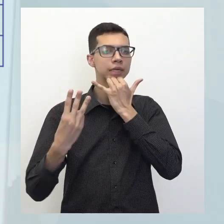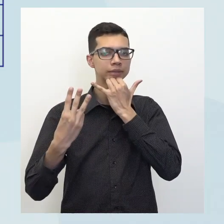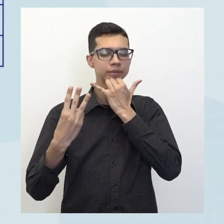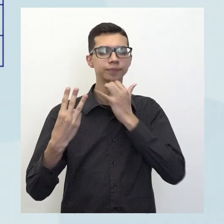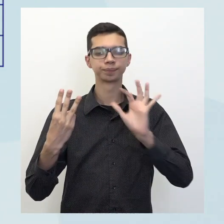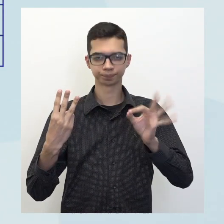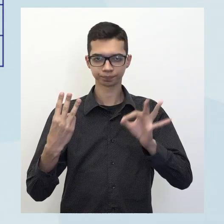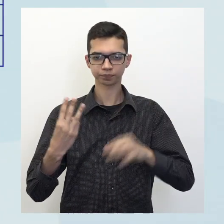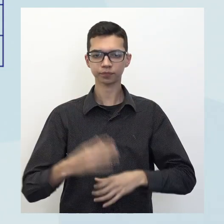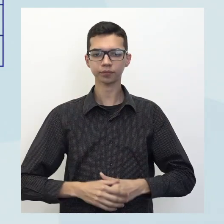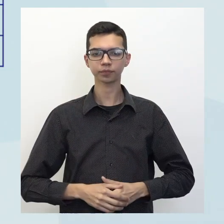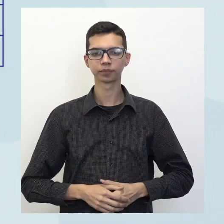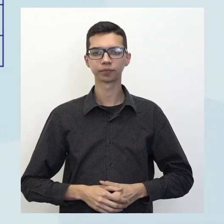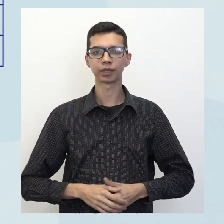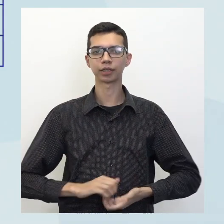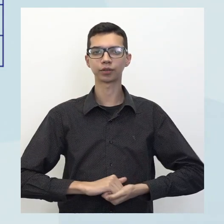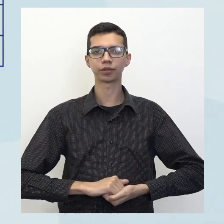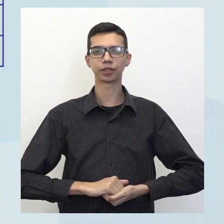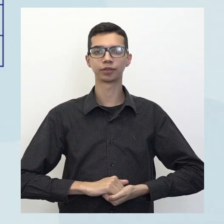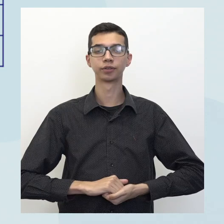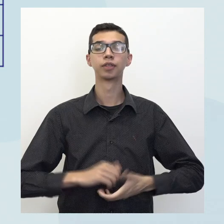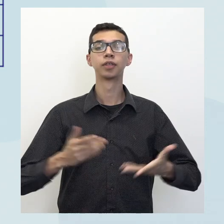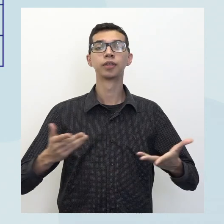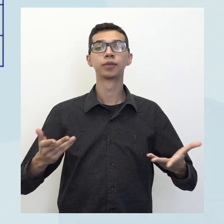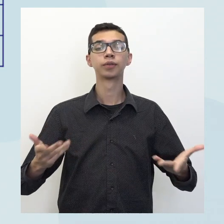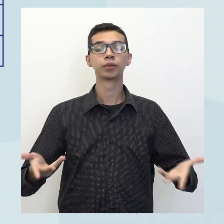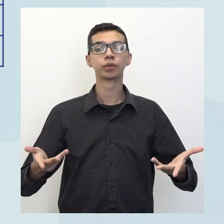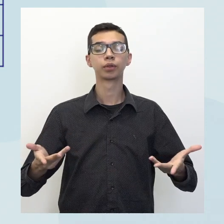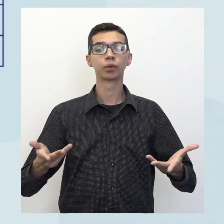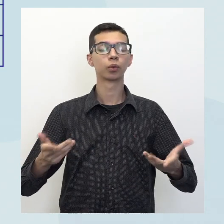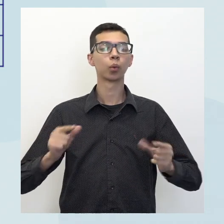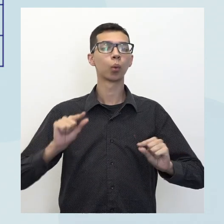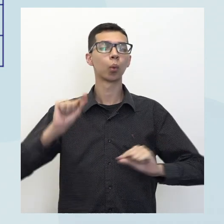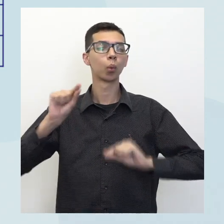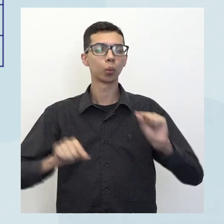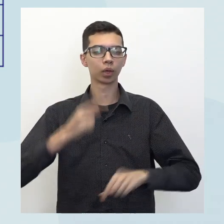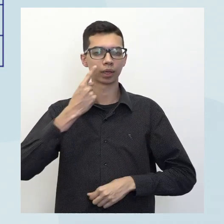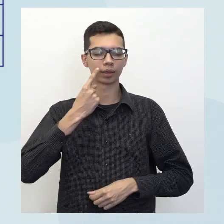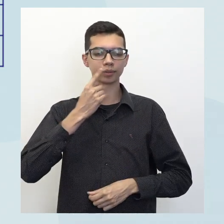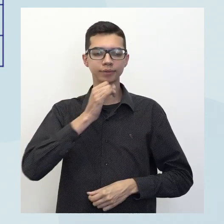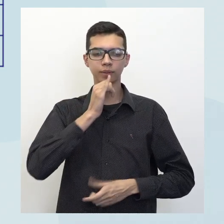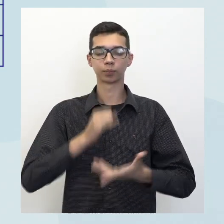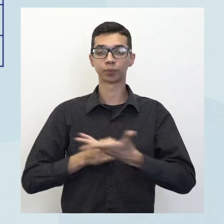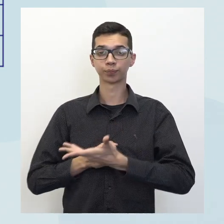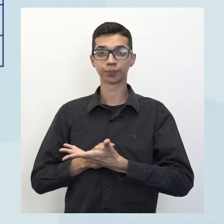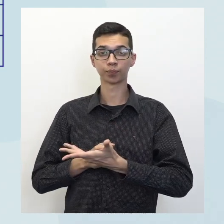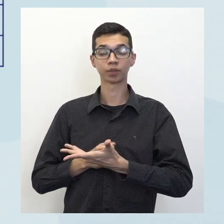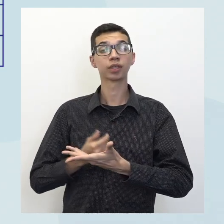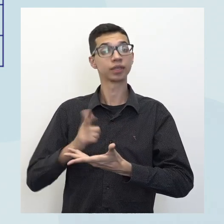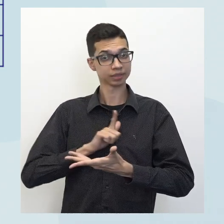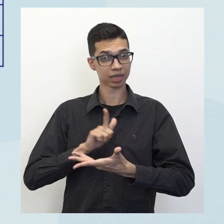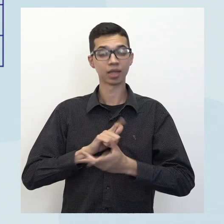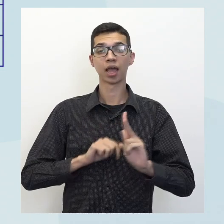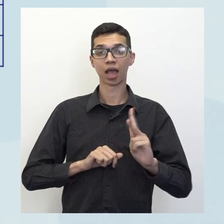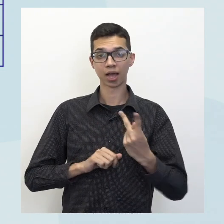átomos apresenta sofre maior ionização? Quando ele sofre ionização, quer dizer que eu vou ter mais H+.